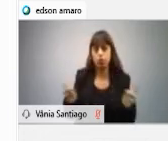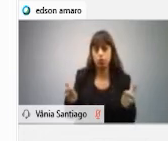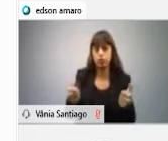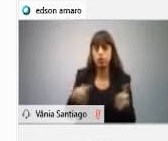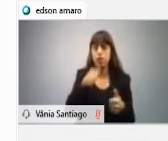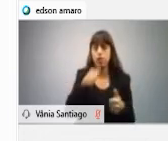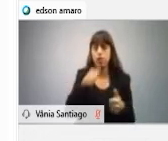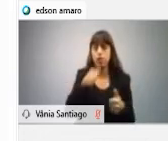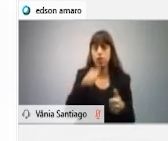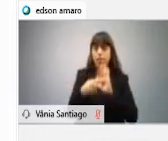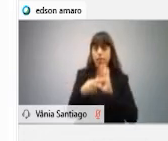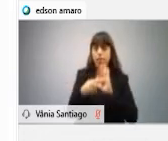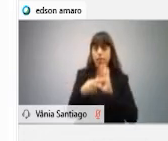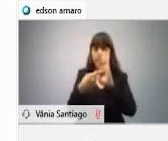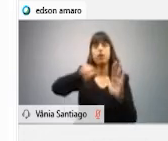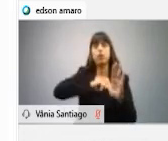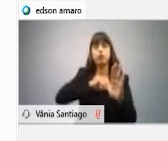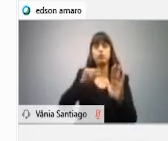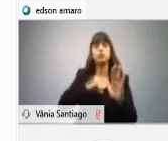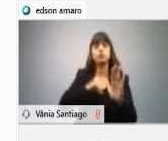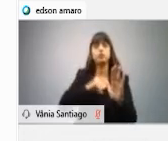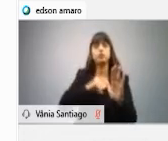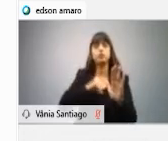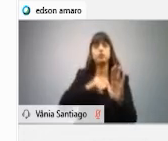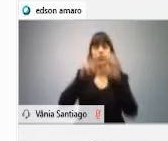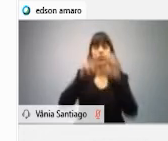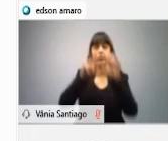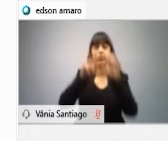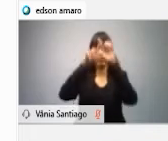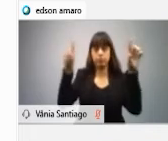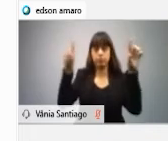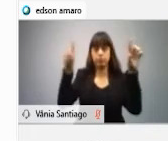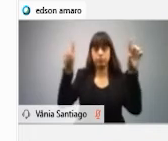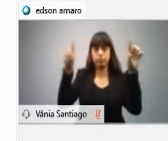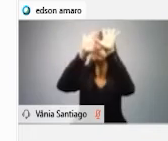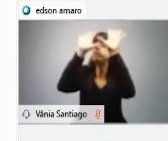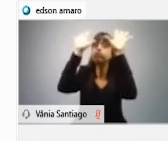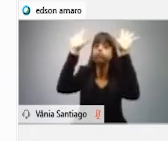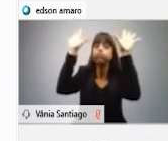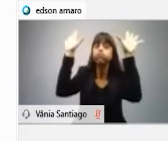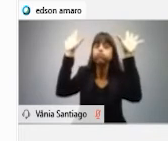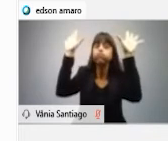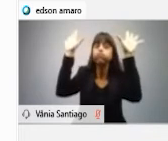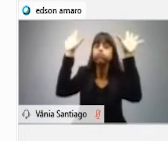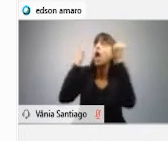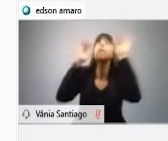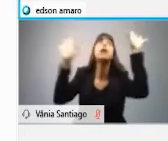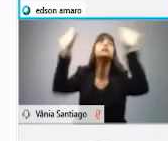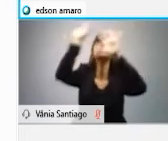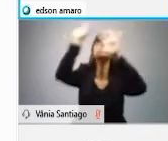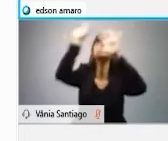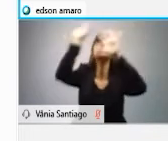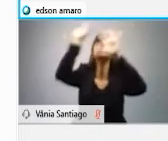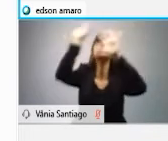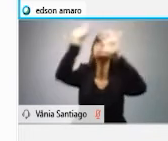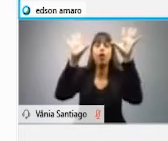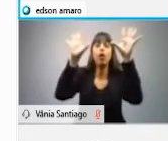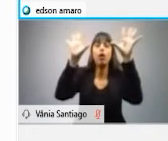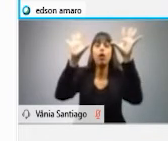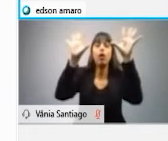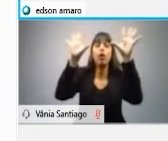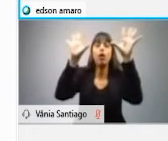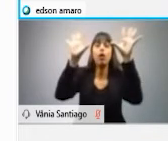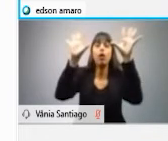aqui embaixo, em cima de nós tem um volume de informação que cada ser humano hoje não é mais capaz de processar, nós precisamos de ferramentas para processar